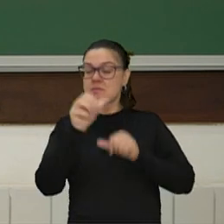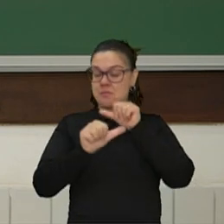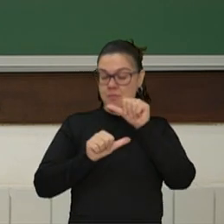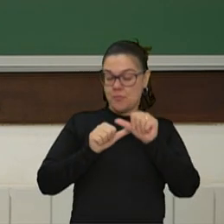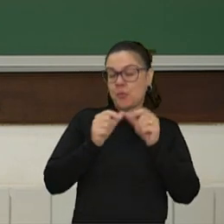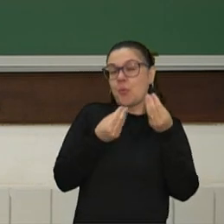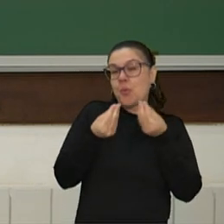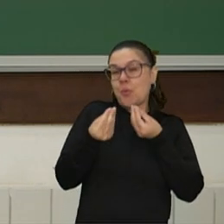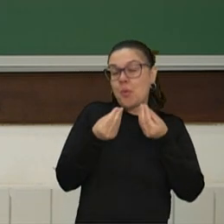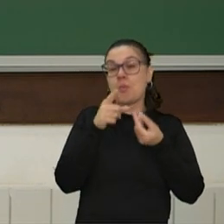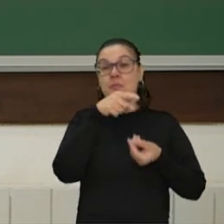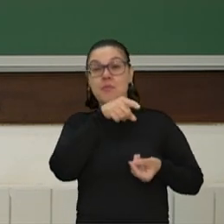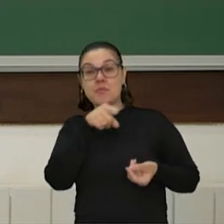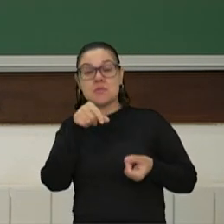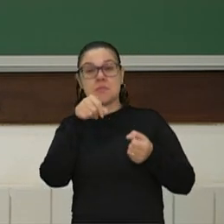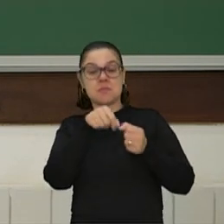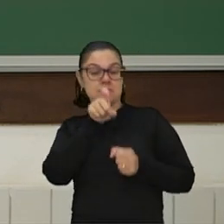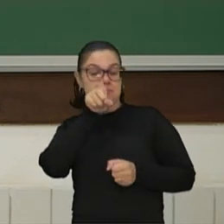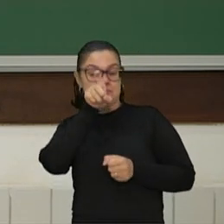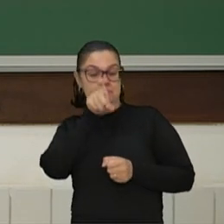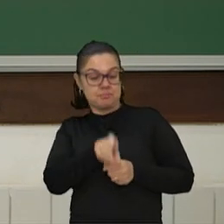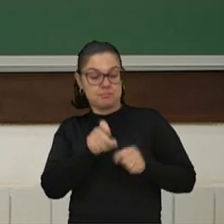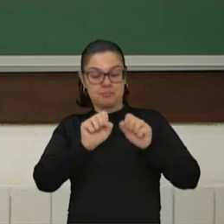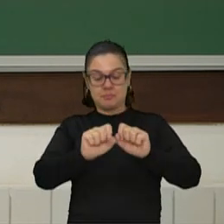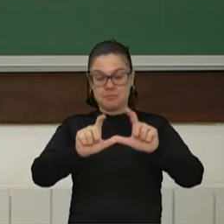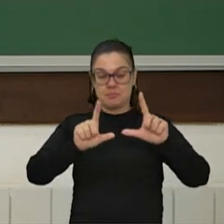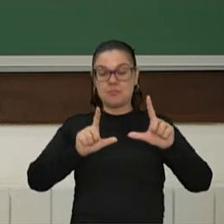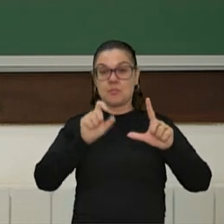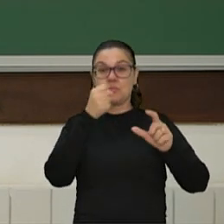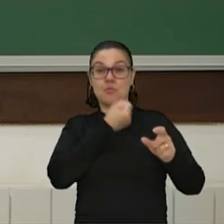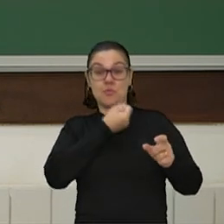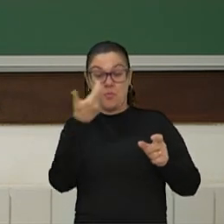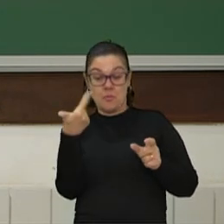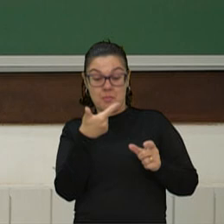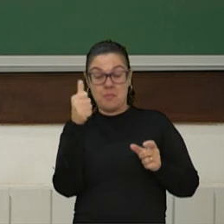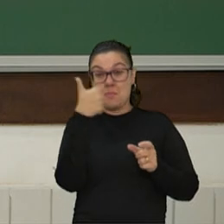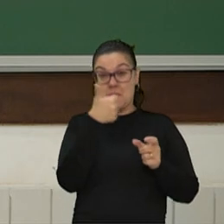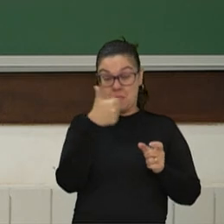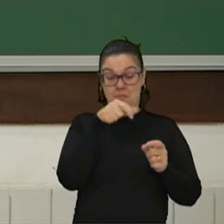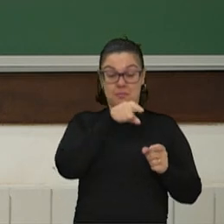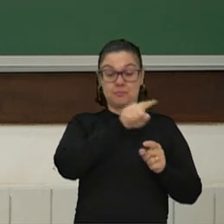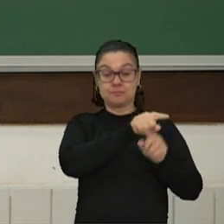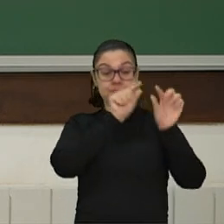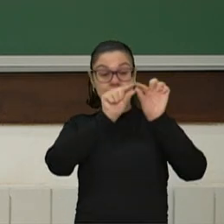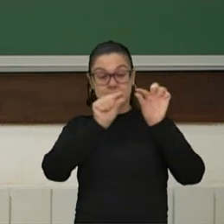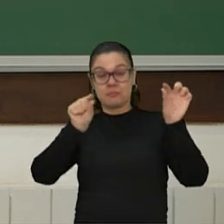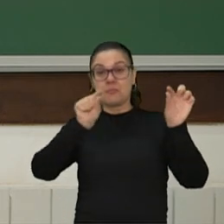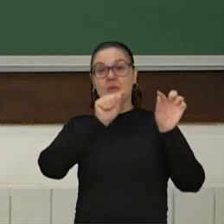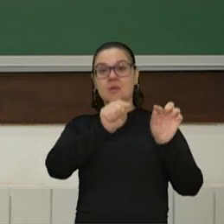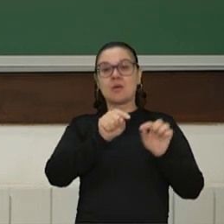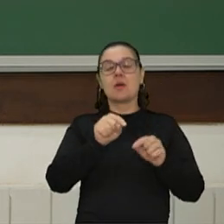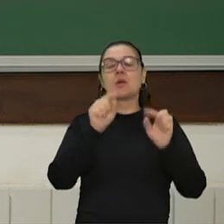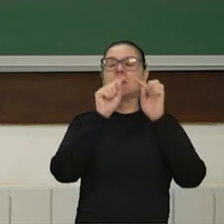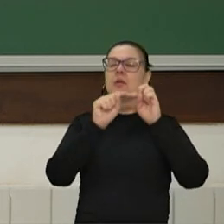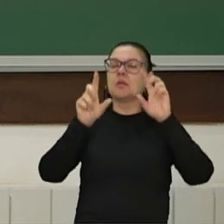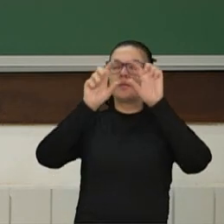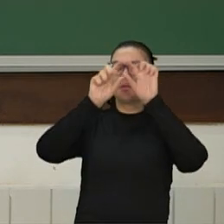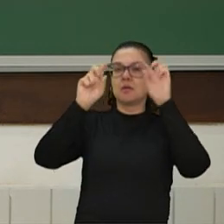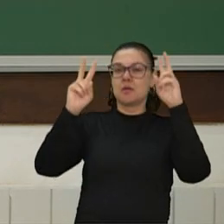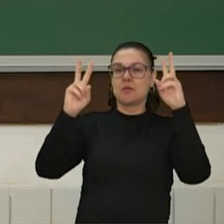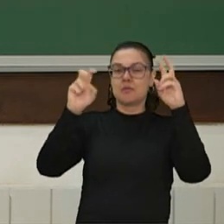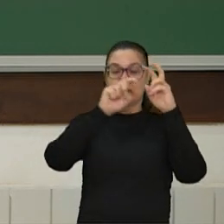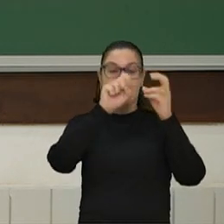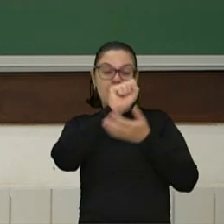pouquinho agora, tá? Vocês precisam clicar lá no link número 1, o primeiro link que aparece, vai estar intitulado lá